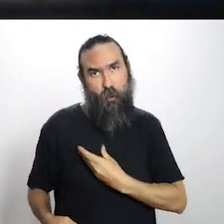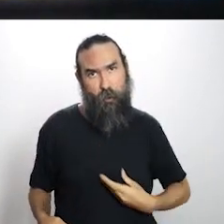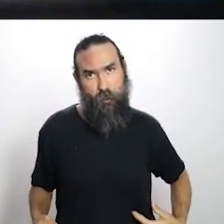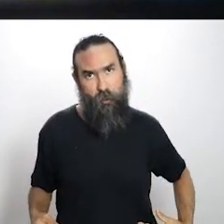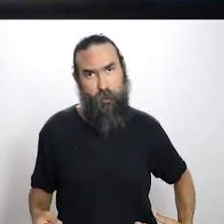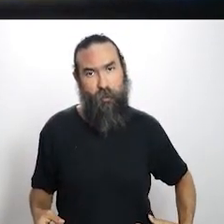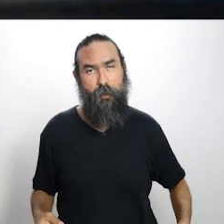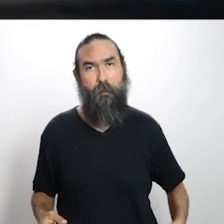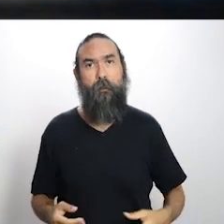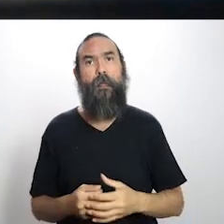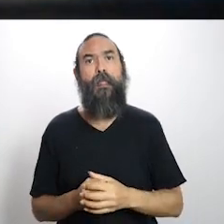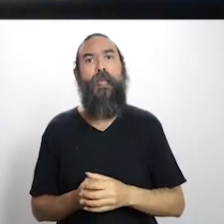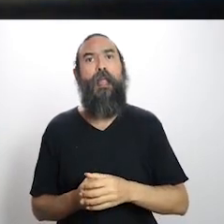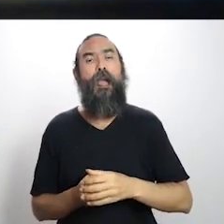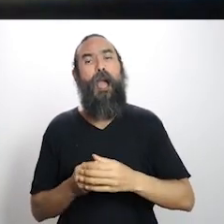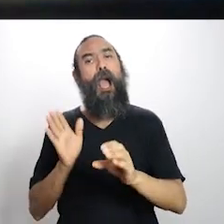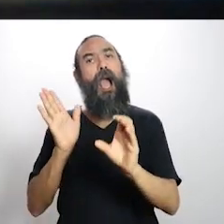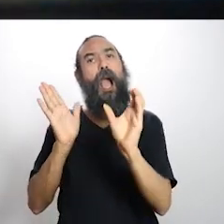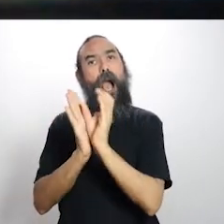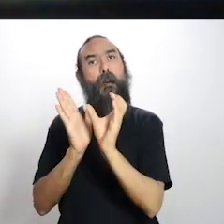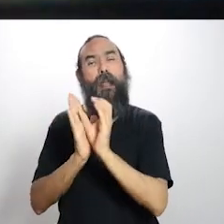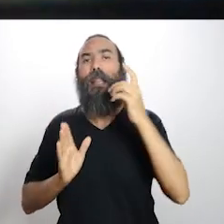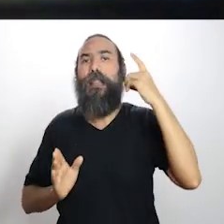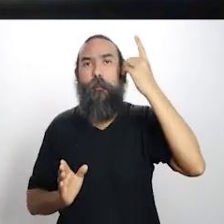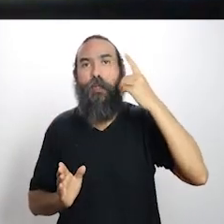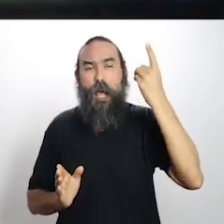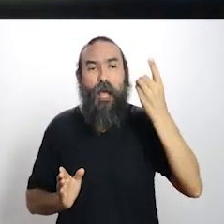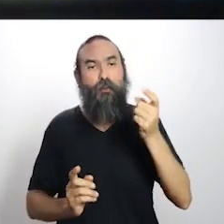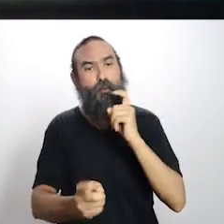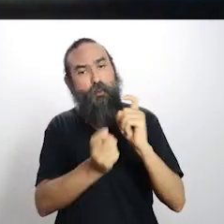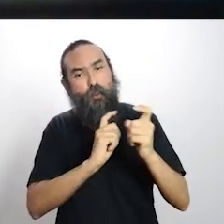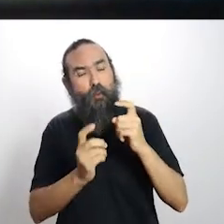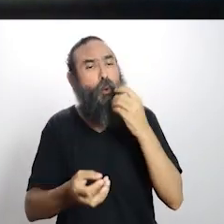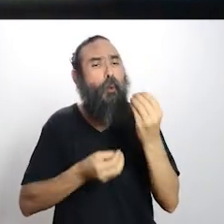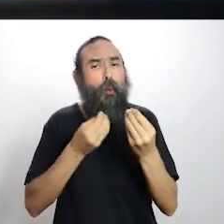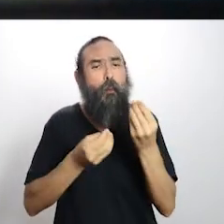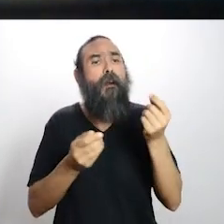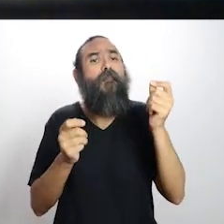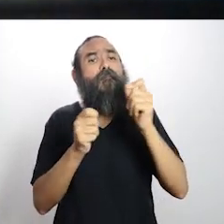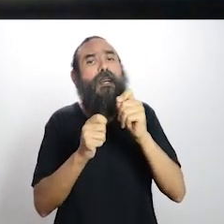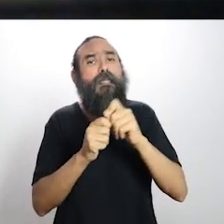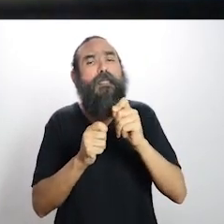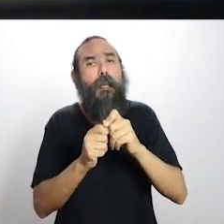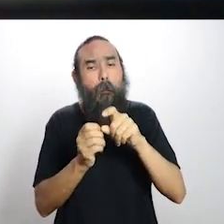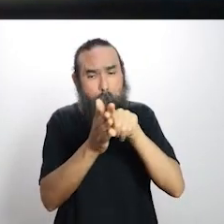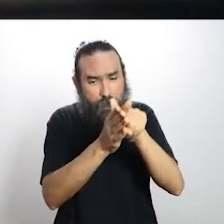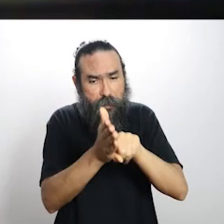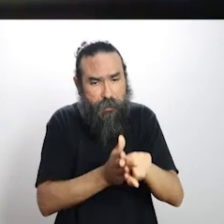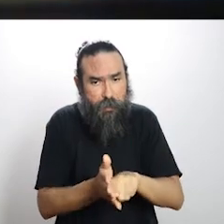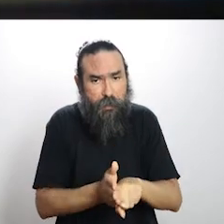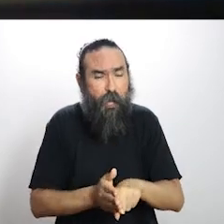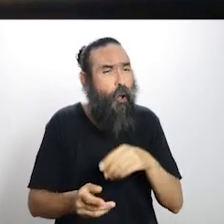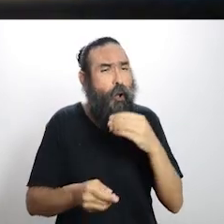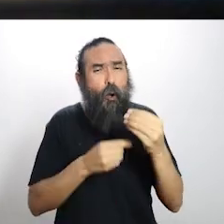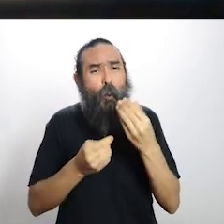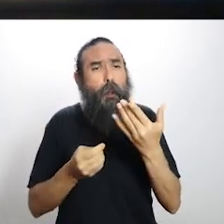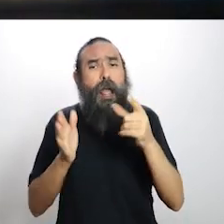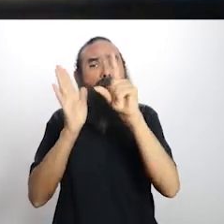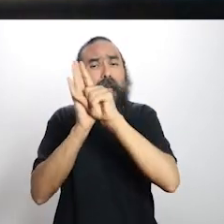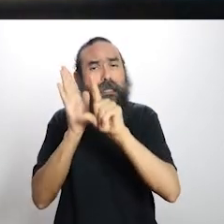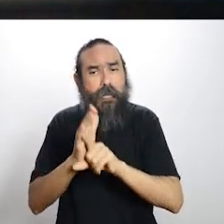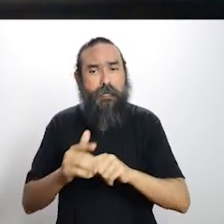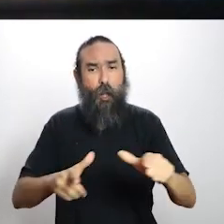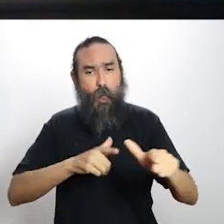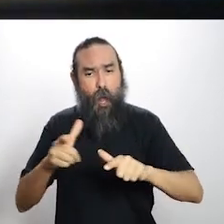Deputados, pedimos que fossem feitas algumas pesquisas para a gente apurar o que havia, não só na legislação trabalhista,